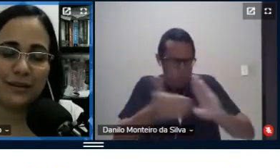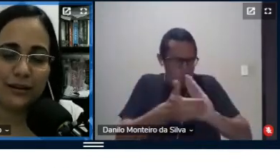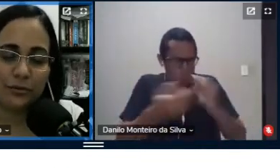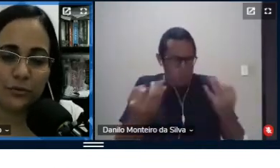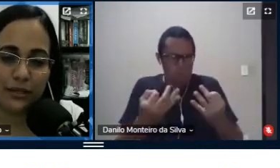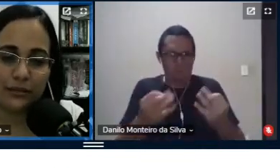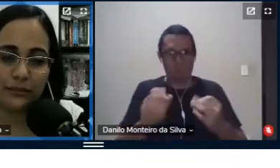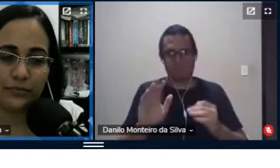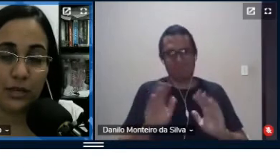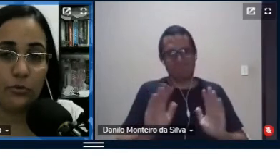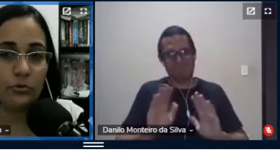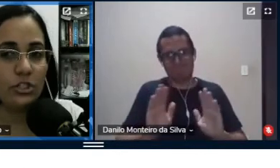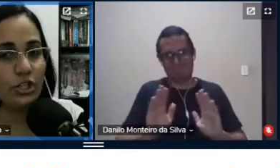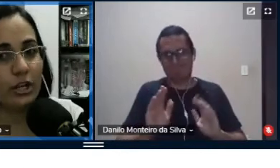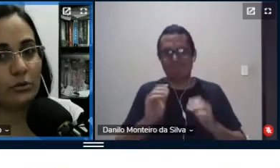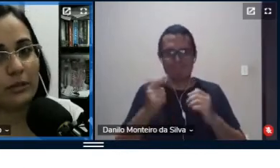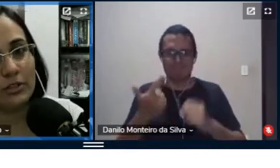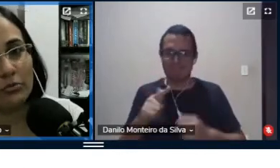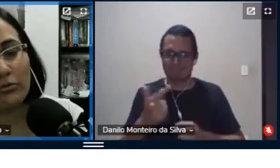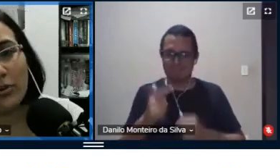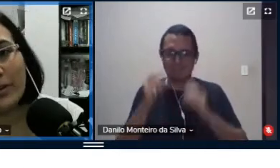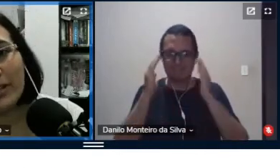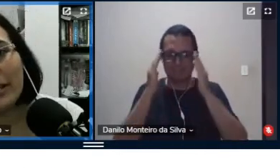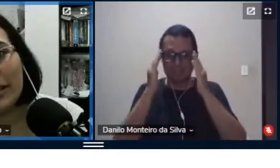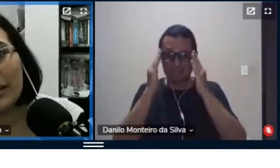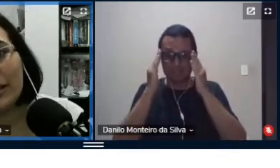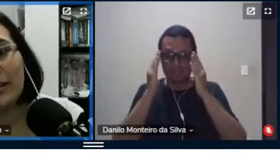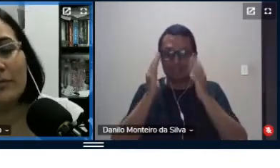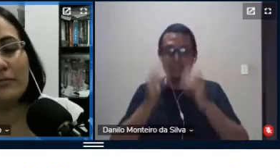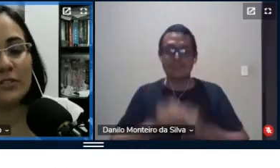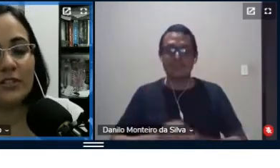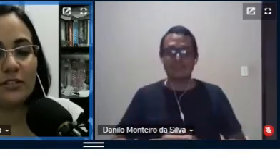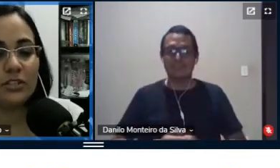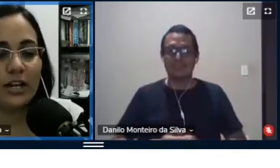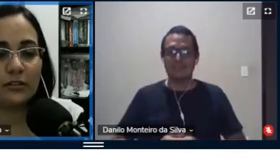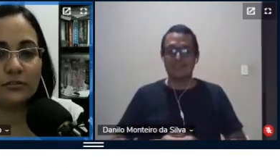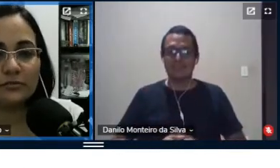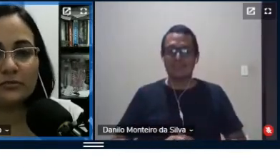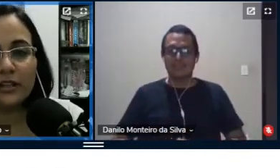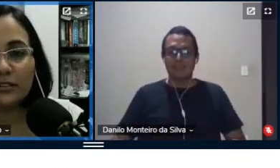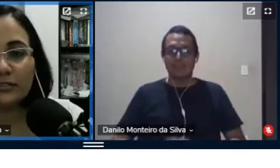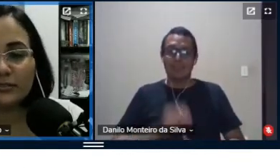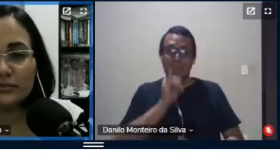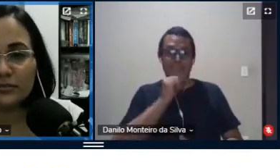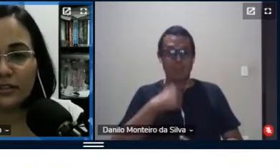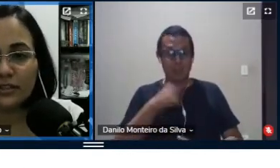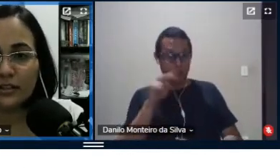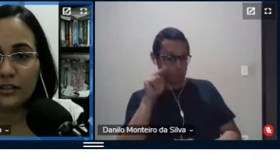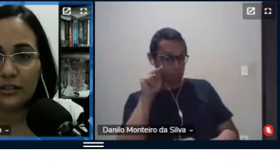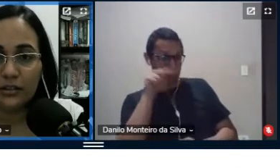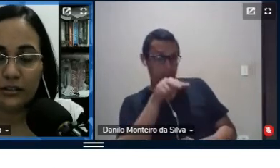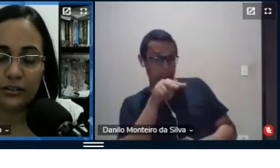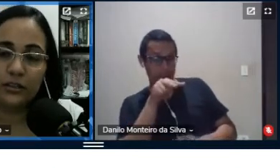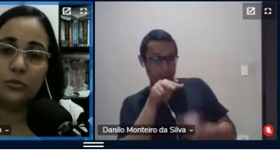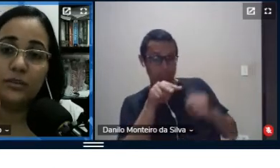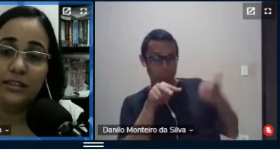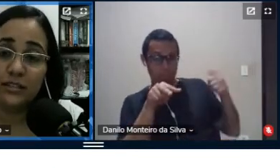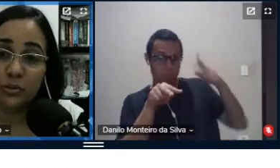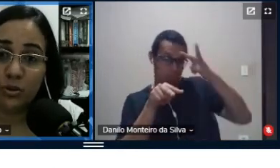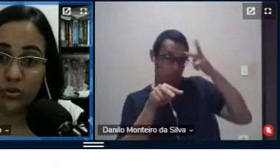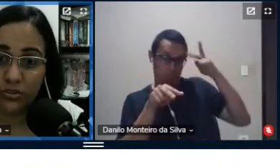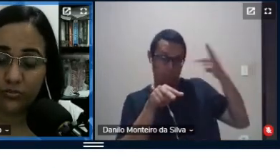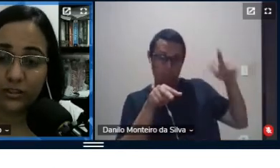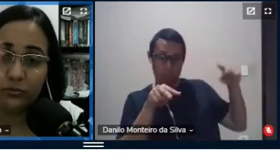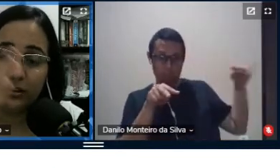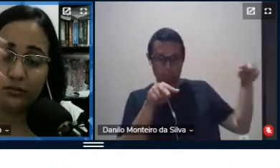conseguir trabalhar com ela, eu não enxergo da mesma forma que vocês enxergam, né? Então,